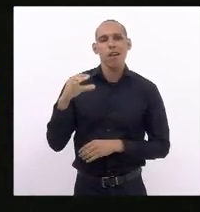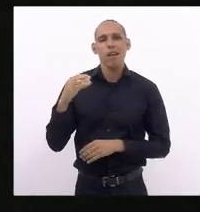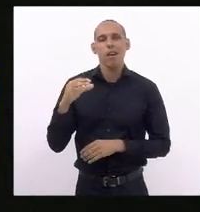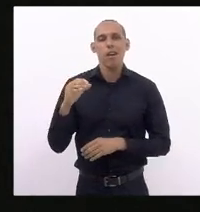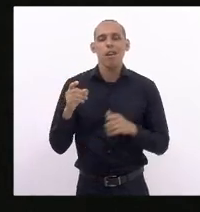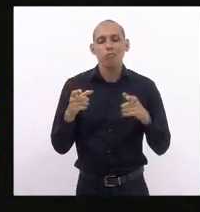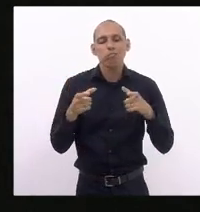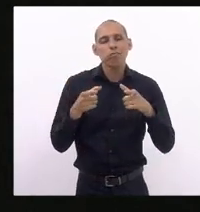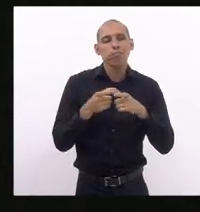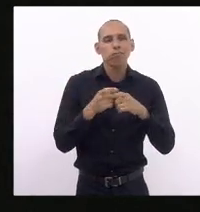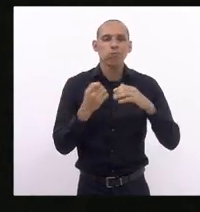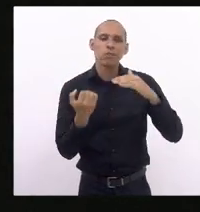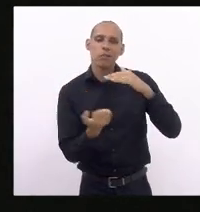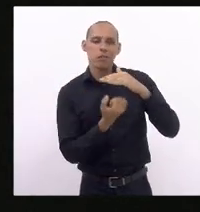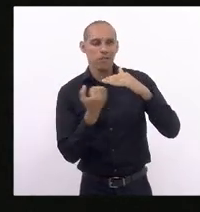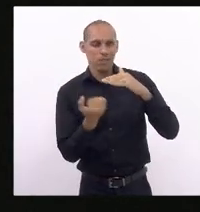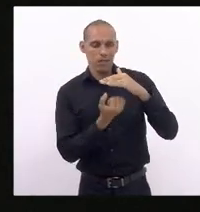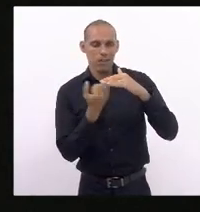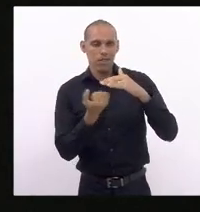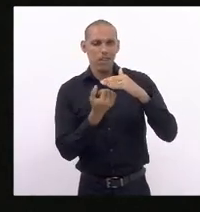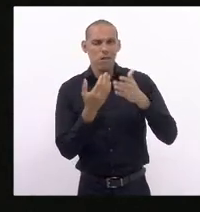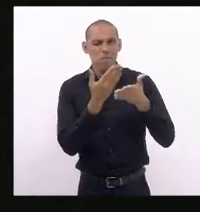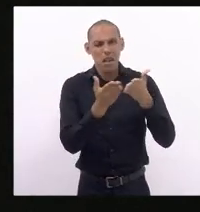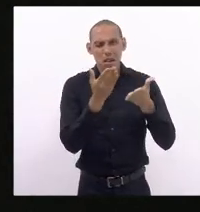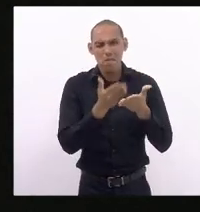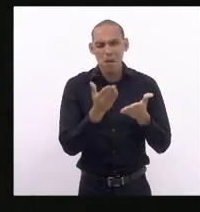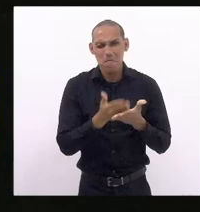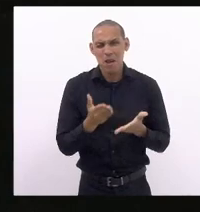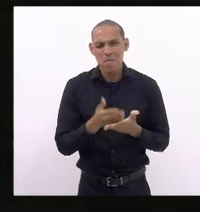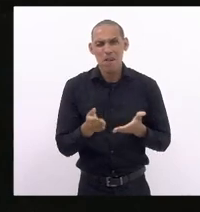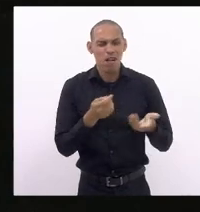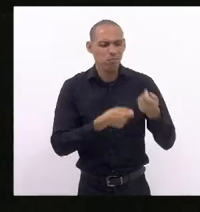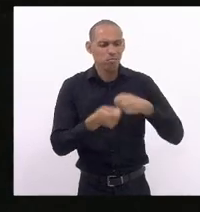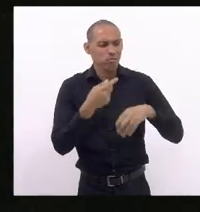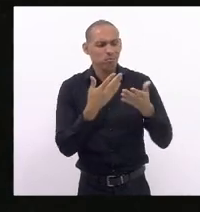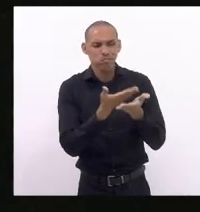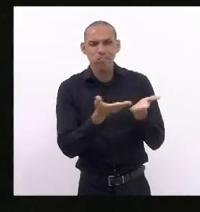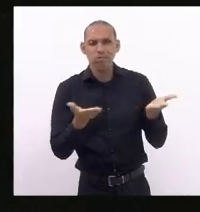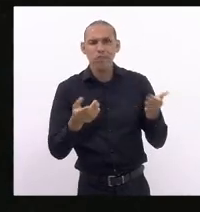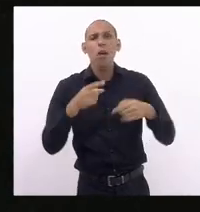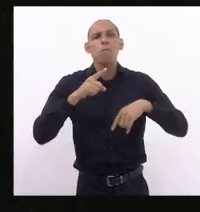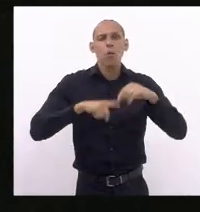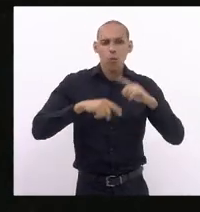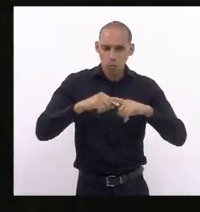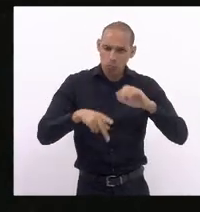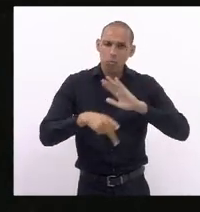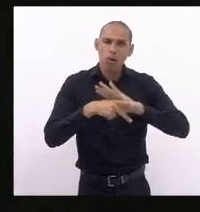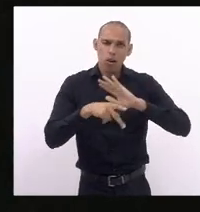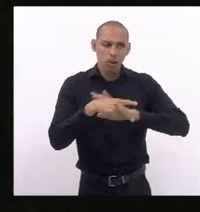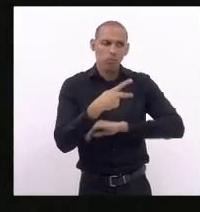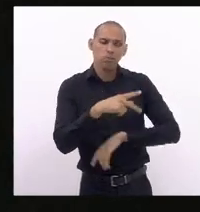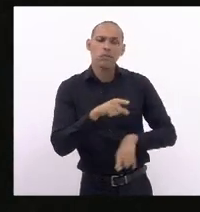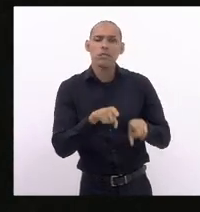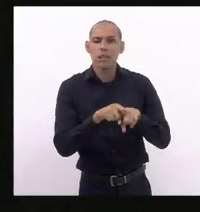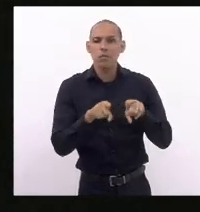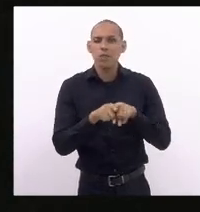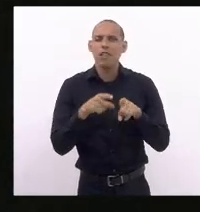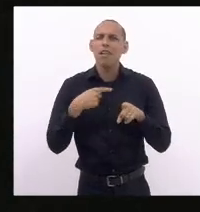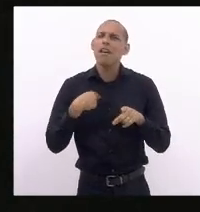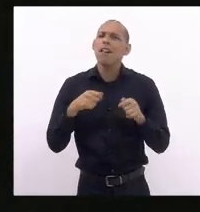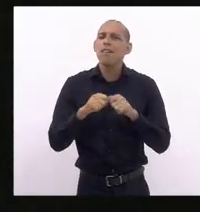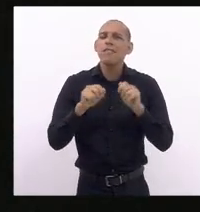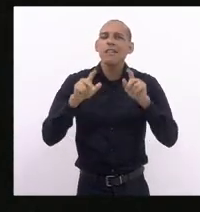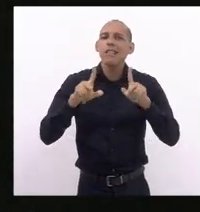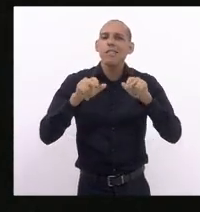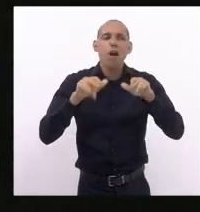e pequenos empreendedores que perderam seus negócios, os produtos dos seus negócios. Eu fiz aquilo que todo